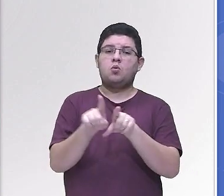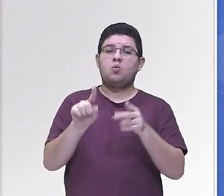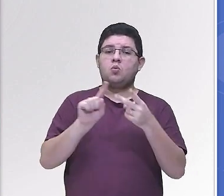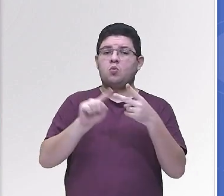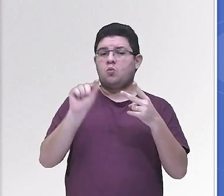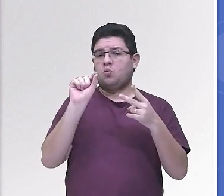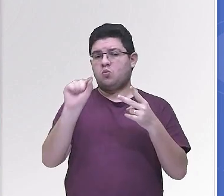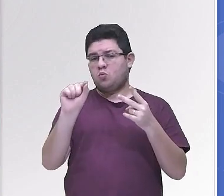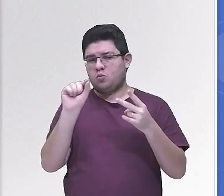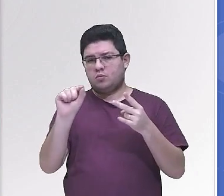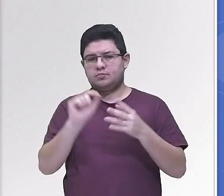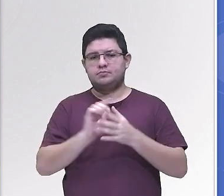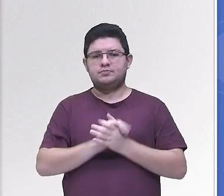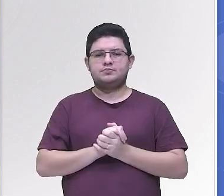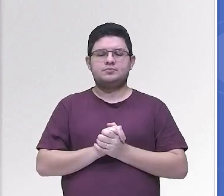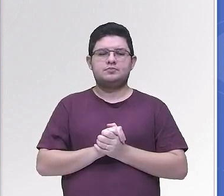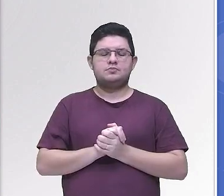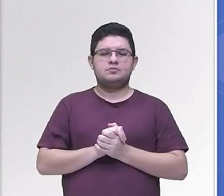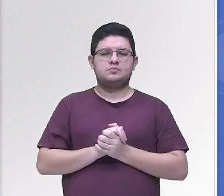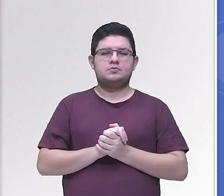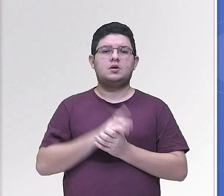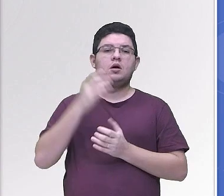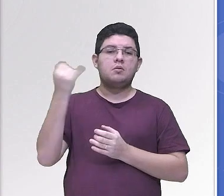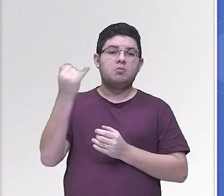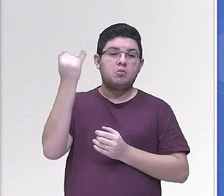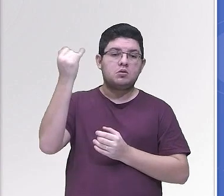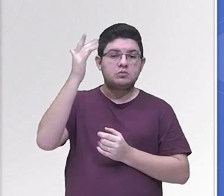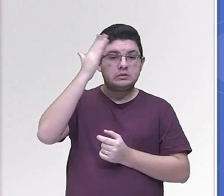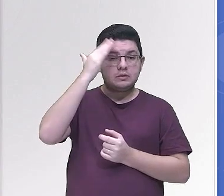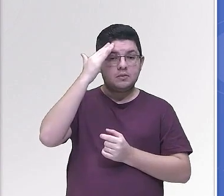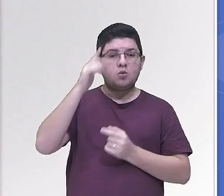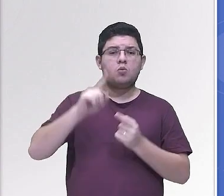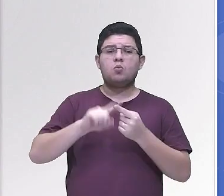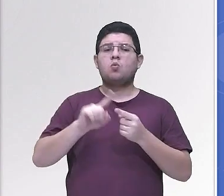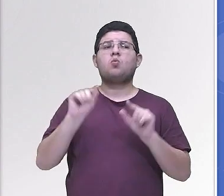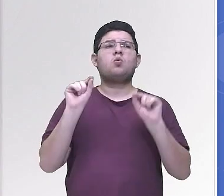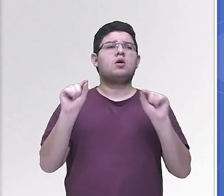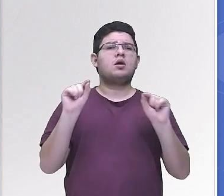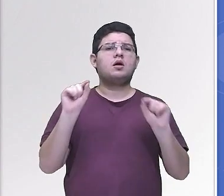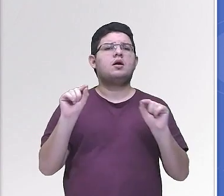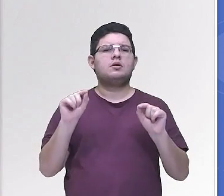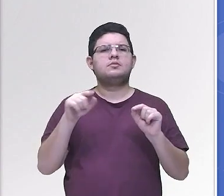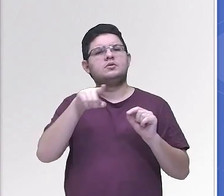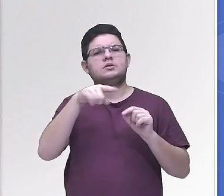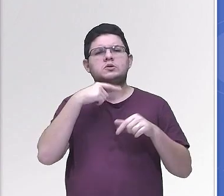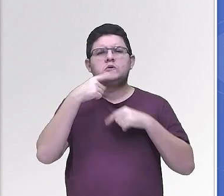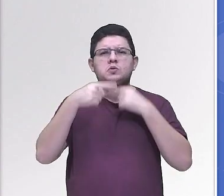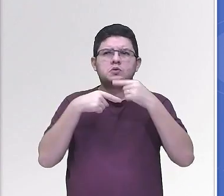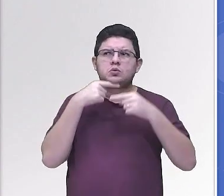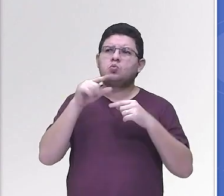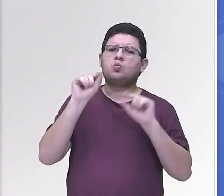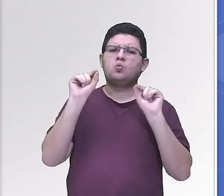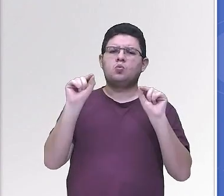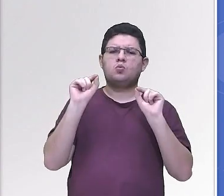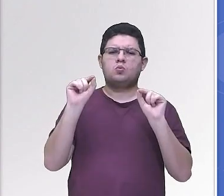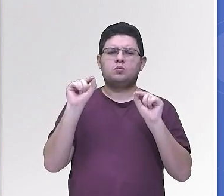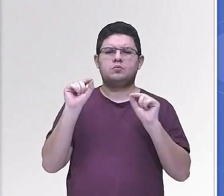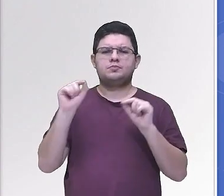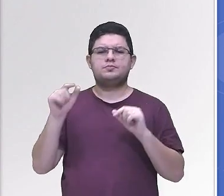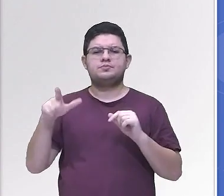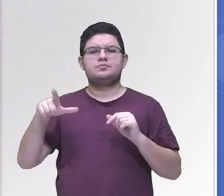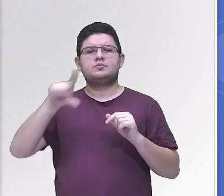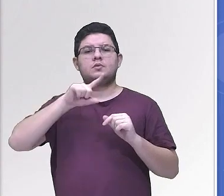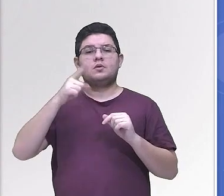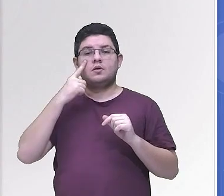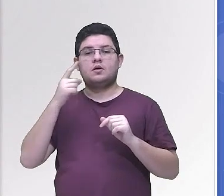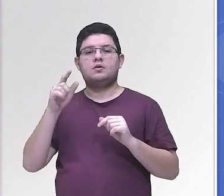atitude filosófica, o que é a coisa, né? Quando você pergunta o que é a coisa, lá atrás, no slide anterior, vocês